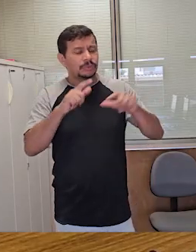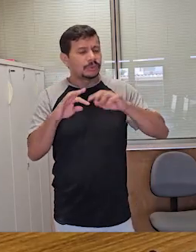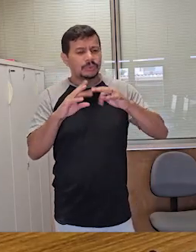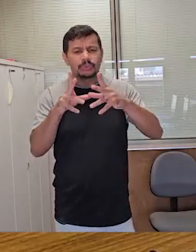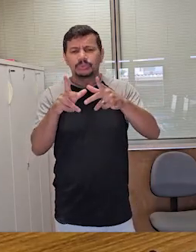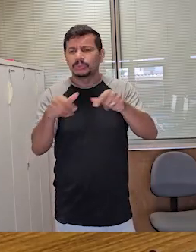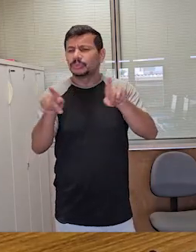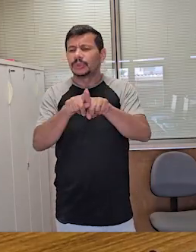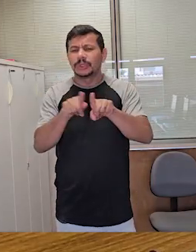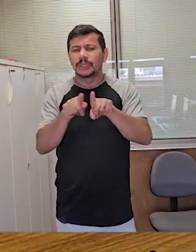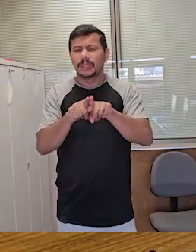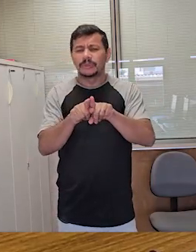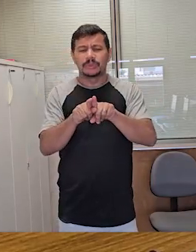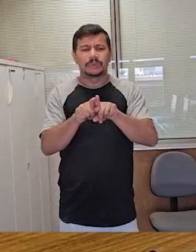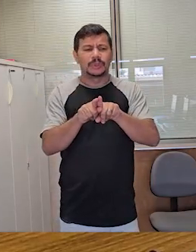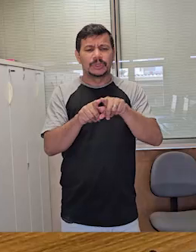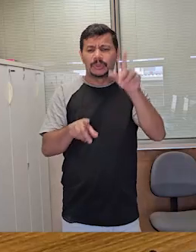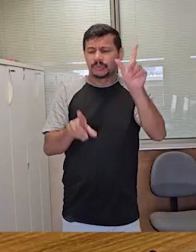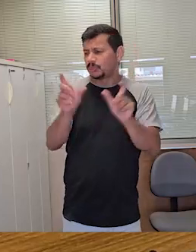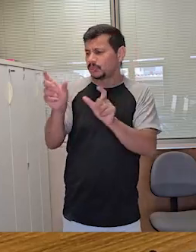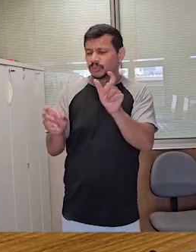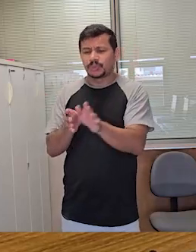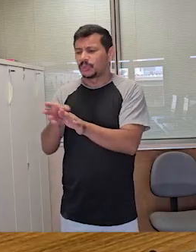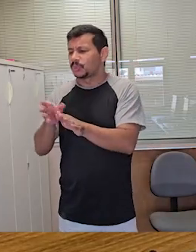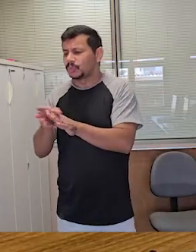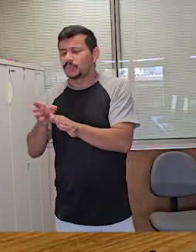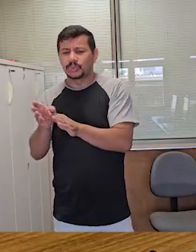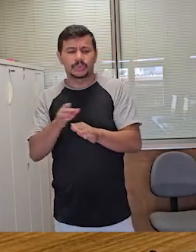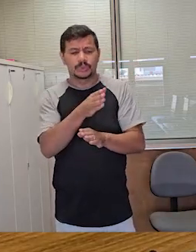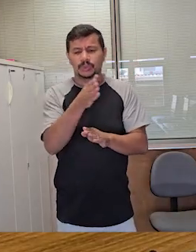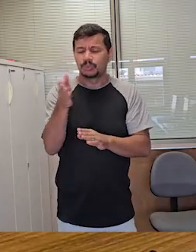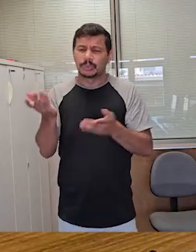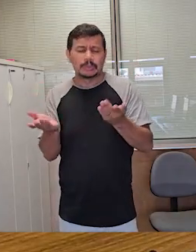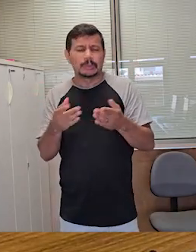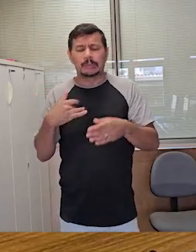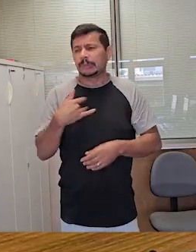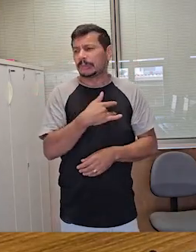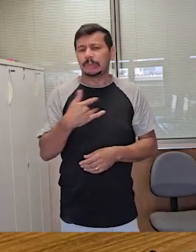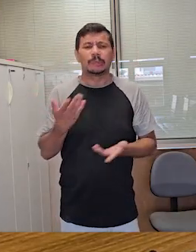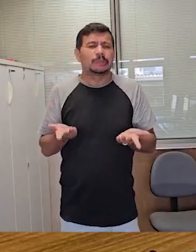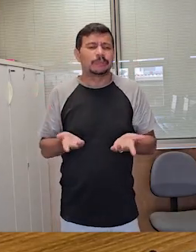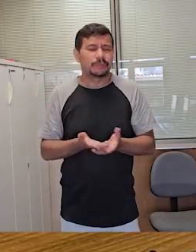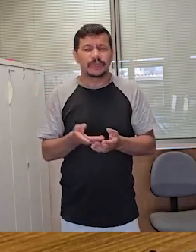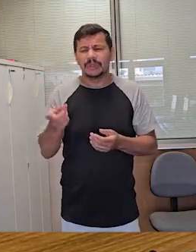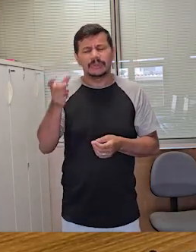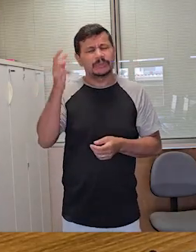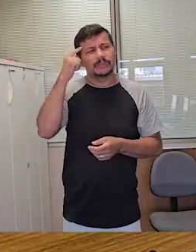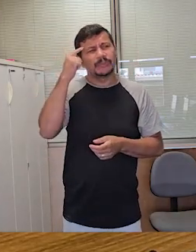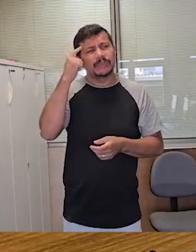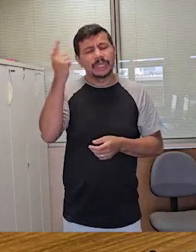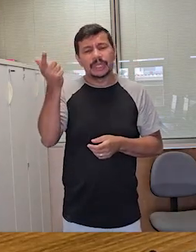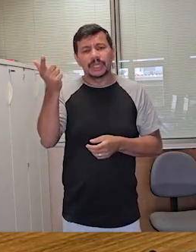como um todo também, por estar no DIESAT, por estar nos conselhos de saúde. Na tua visão, assim, quais